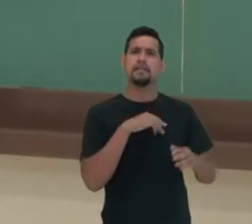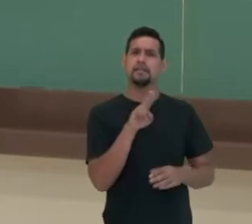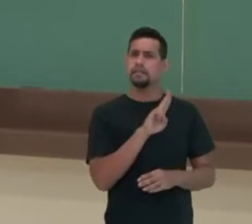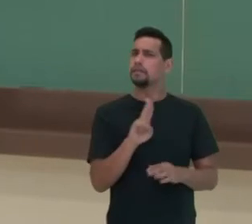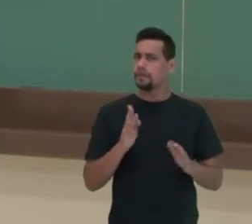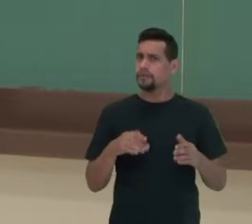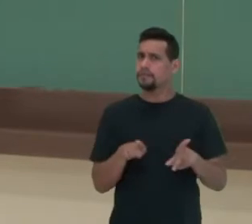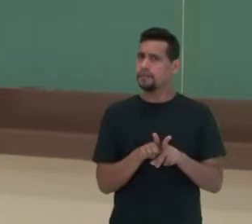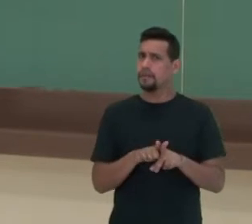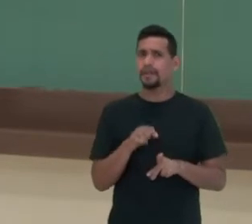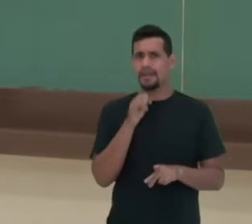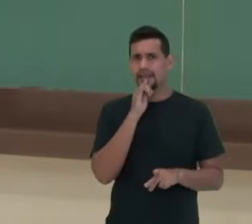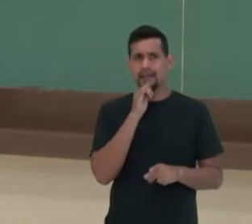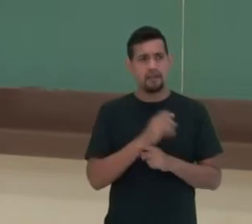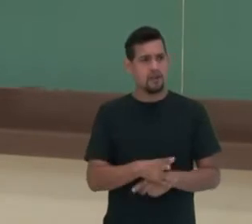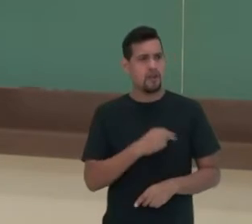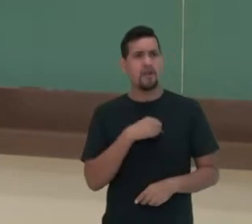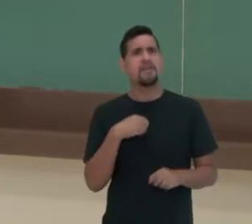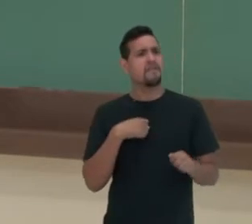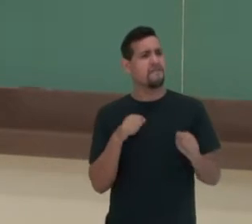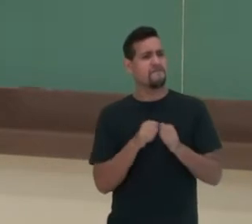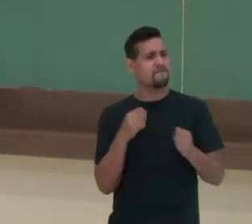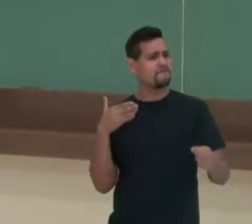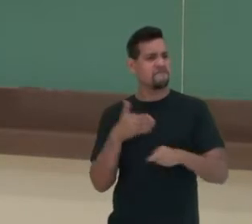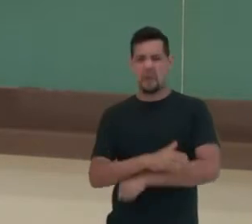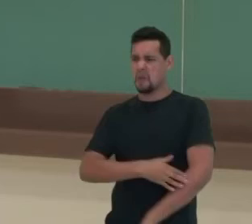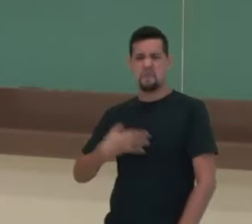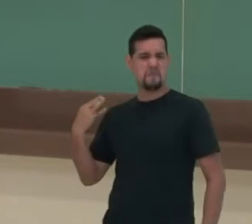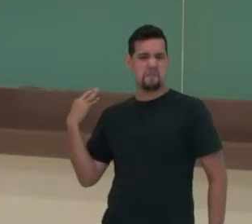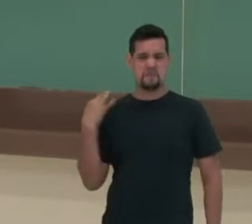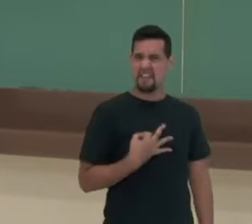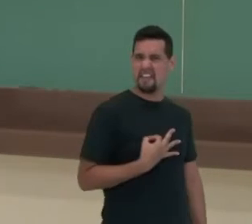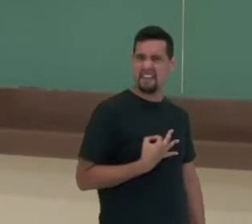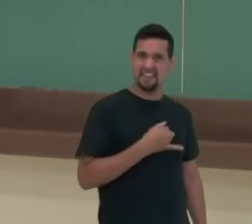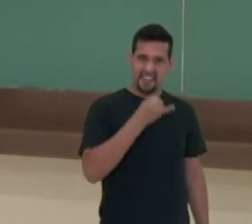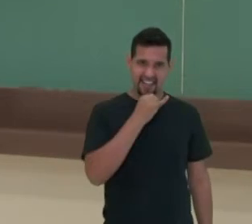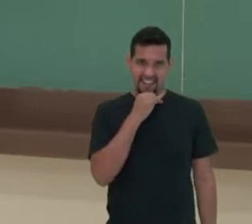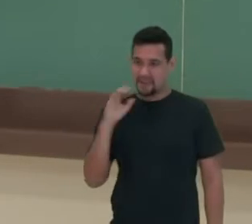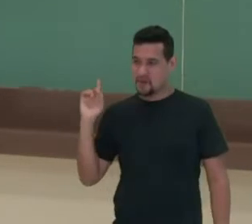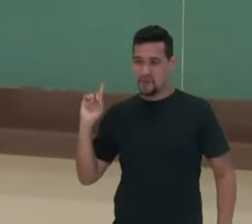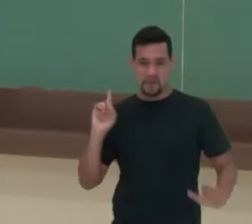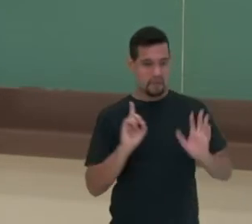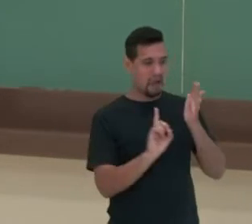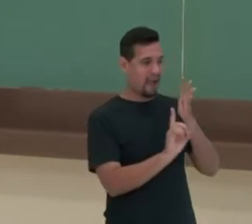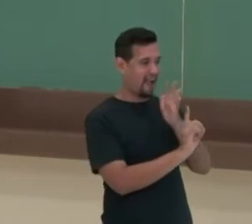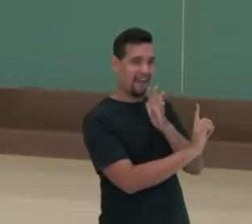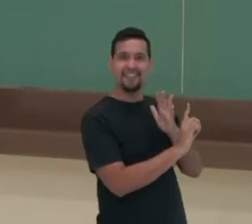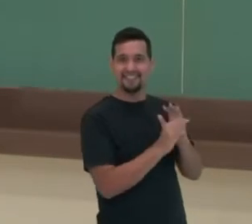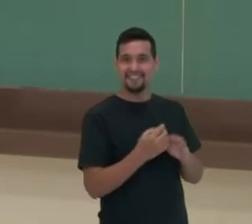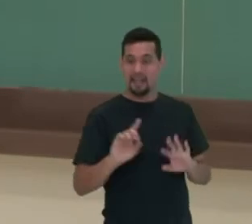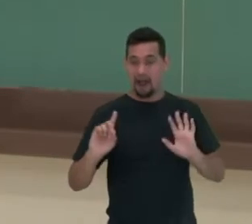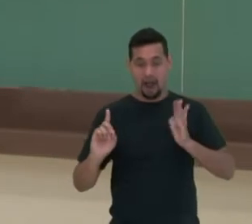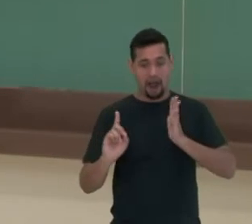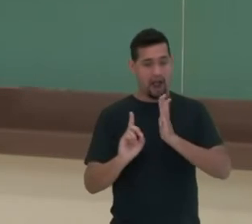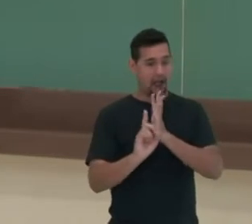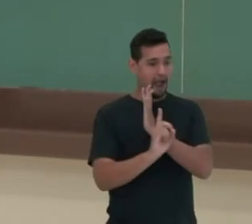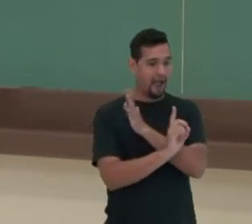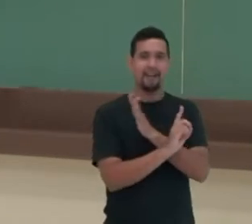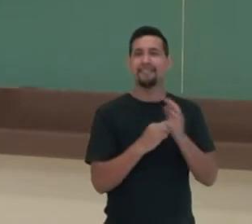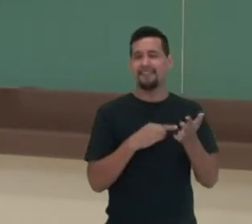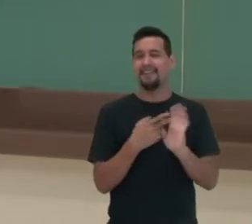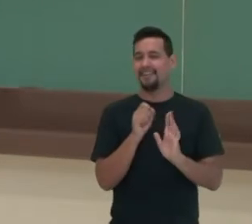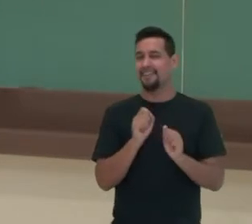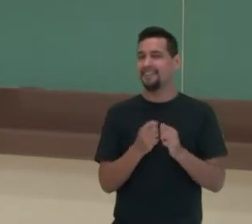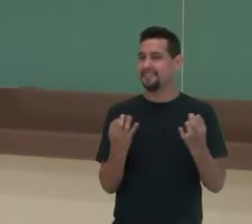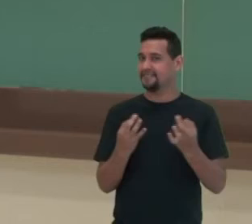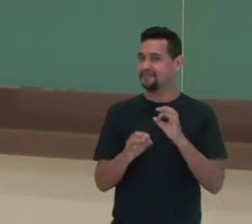dias atuais. Pô, eu fiz uma entrada triunfal. Ué, quando o cara entrou com tudo. É daí a origem. Daqui a pouco nós voltamos,